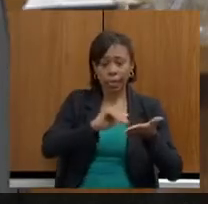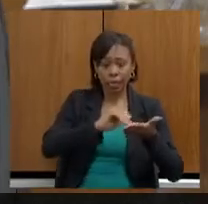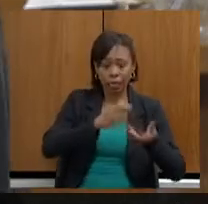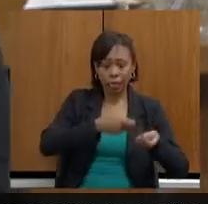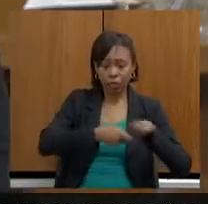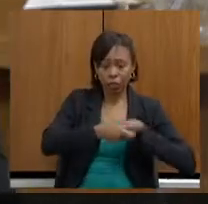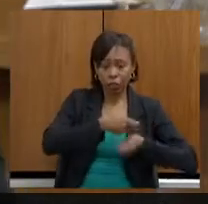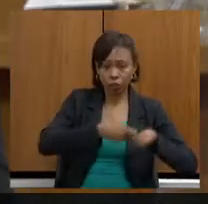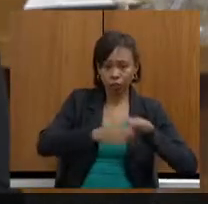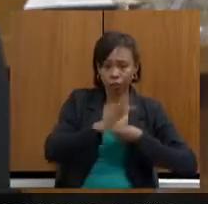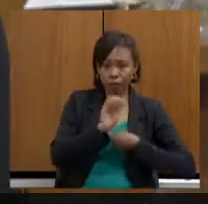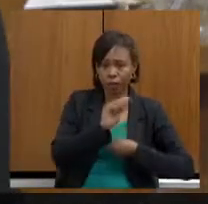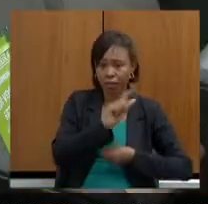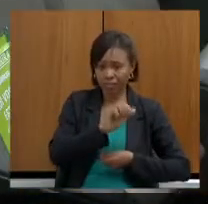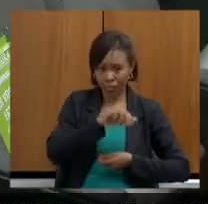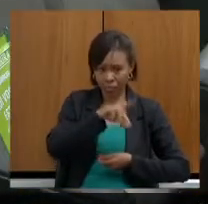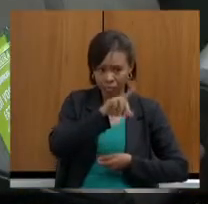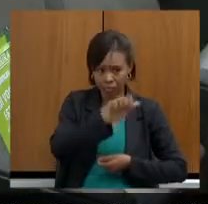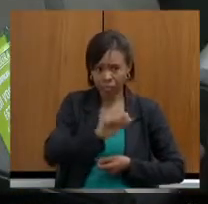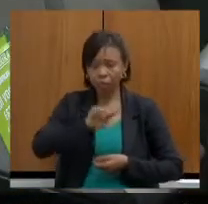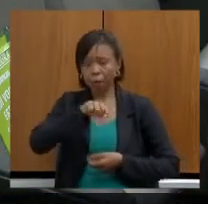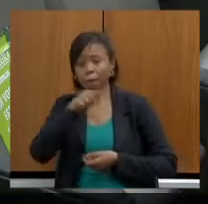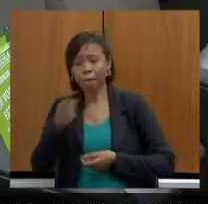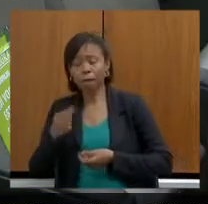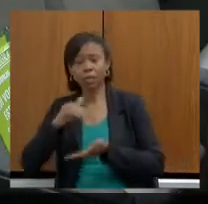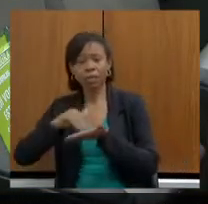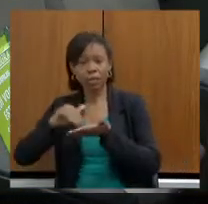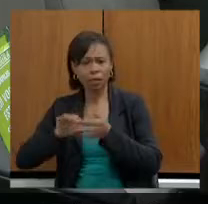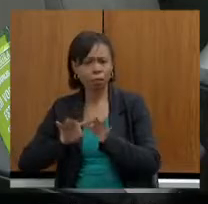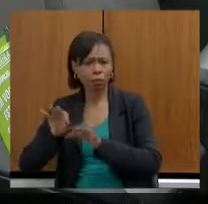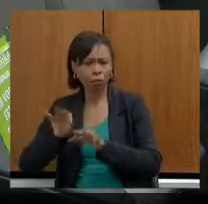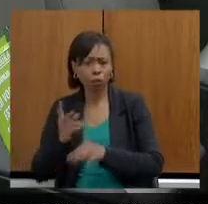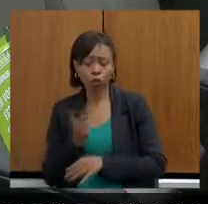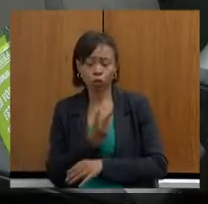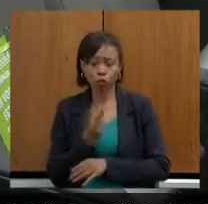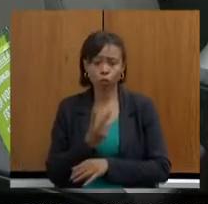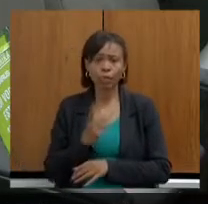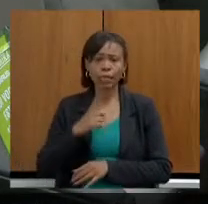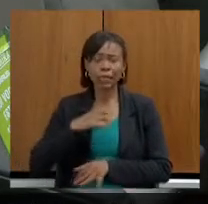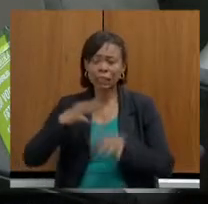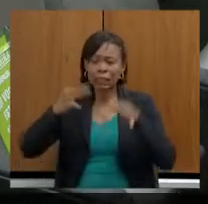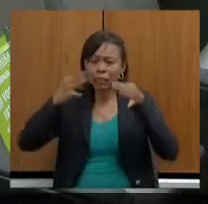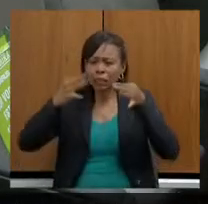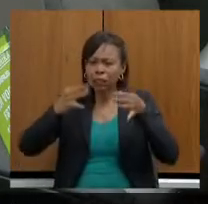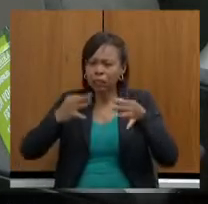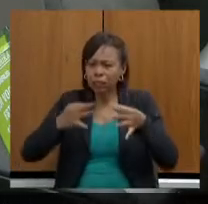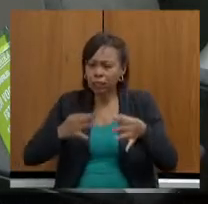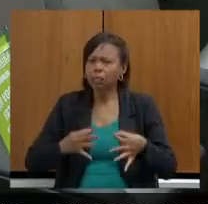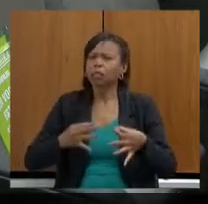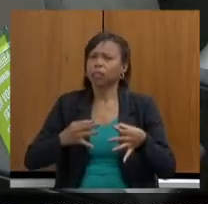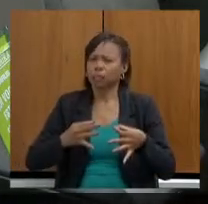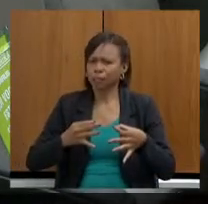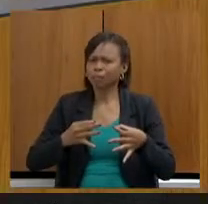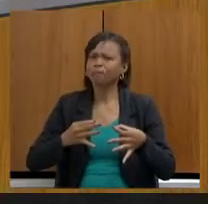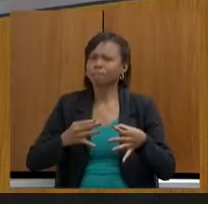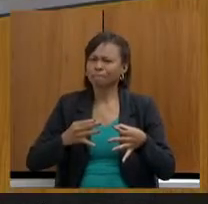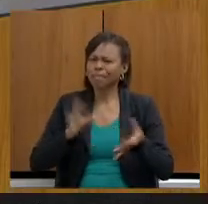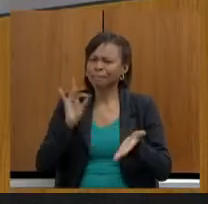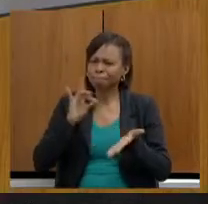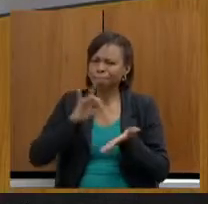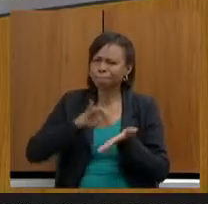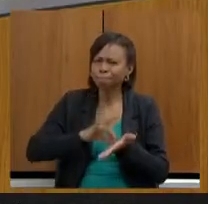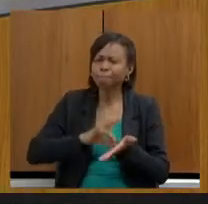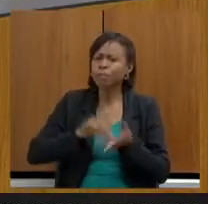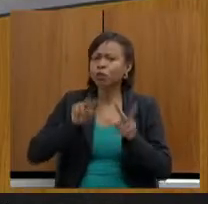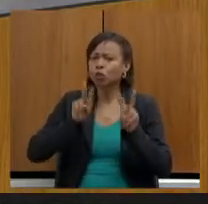tiverem uma certeza né mas é prática mas né segura né mas sólida